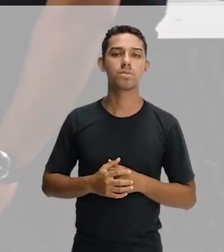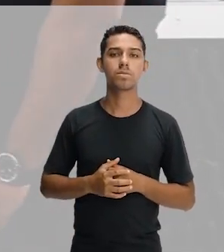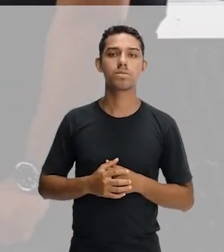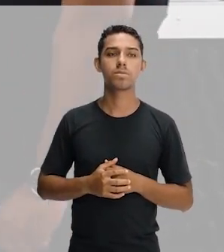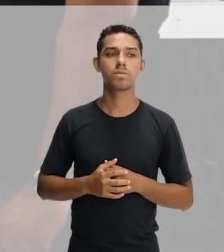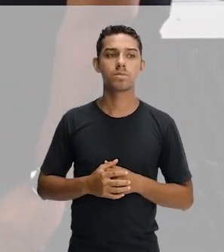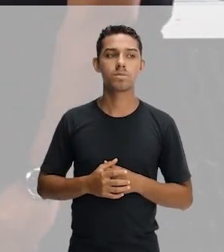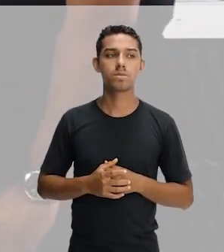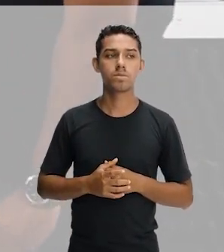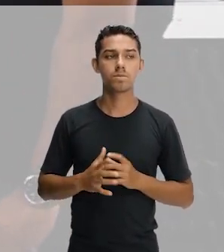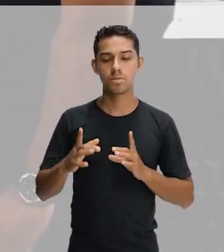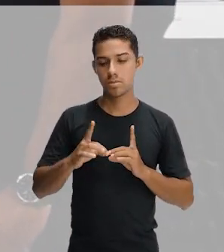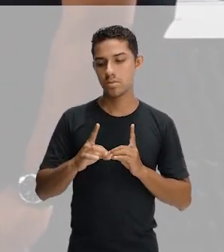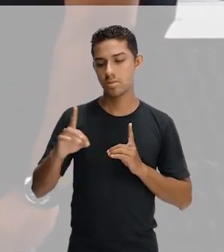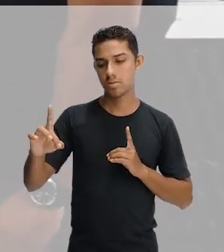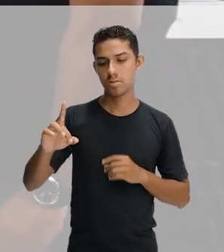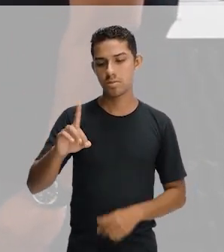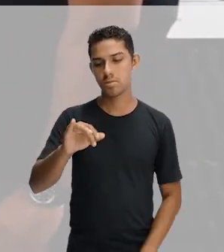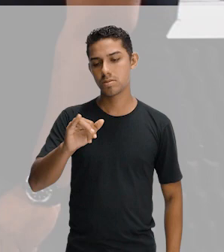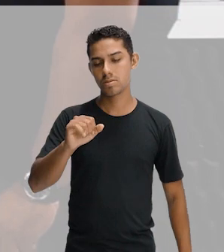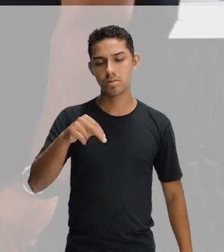né, distância, que é